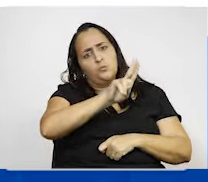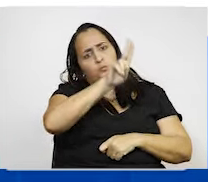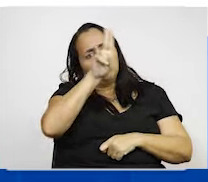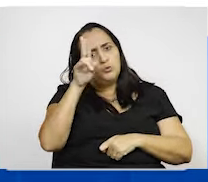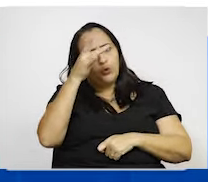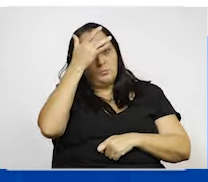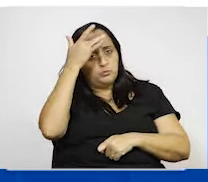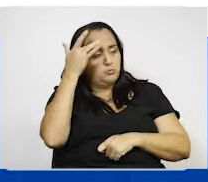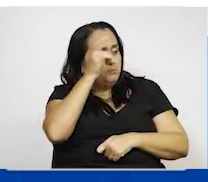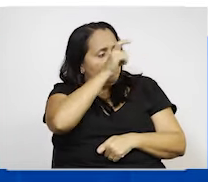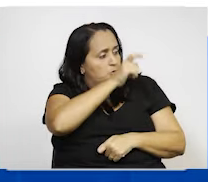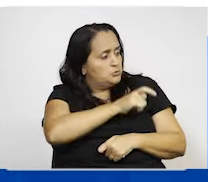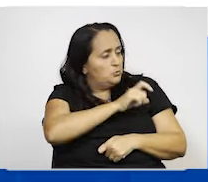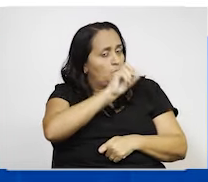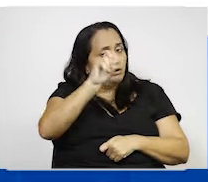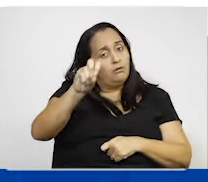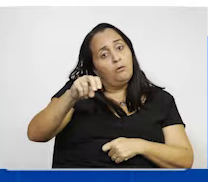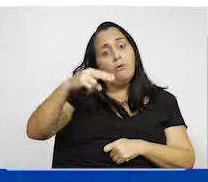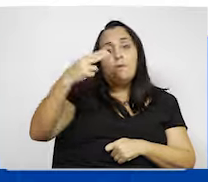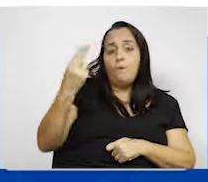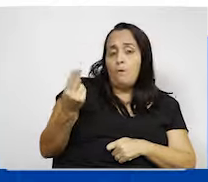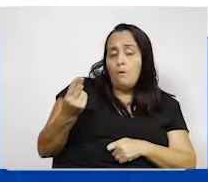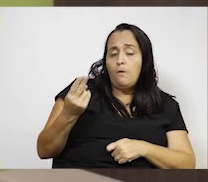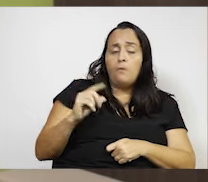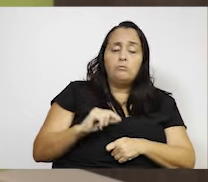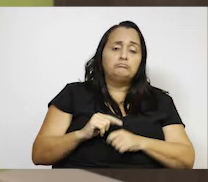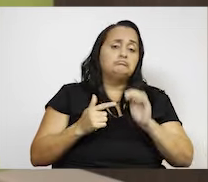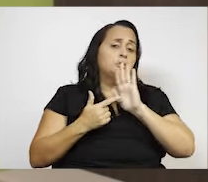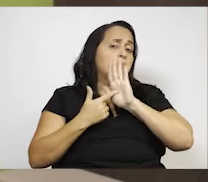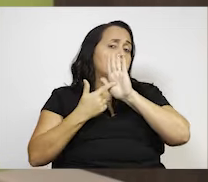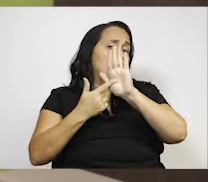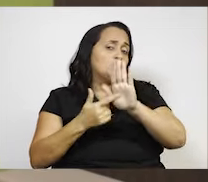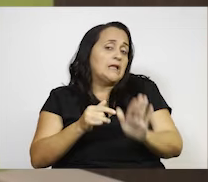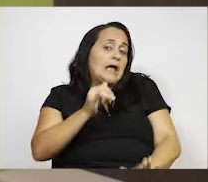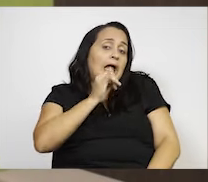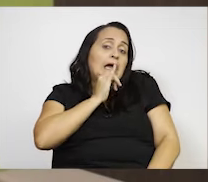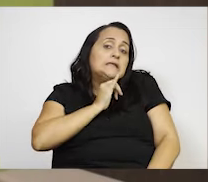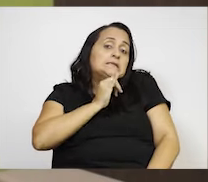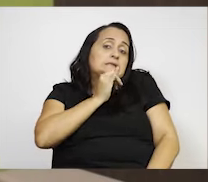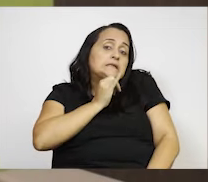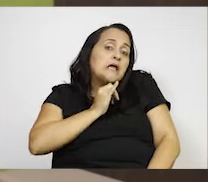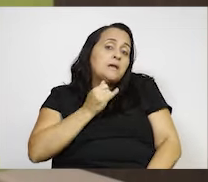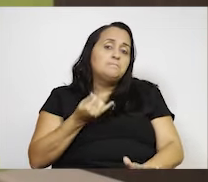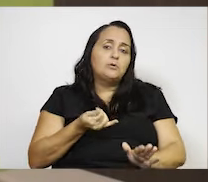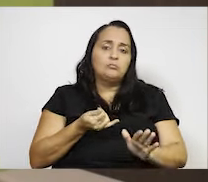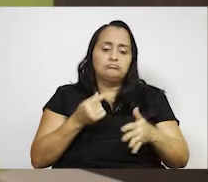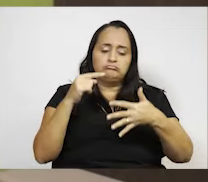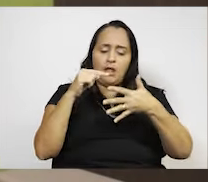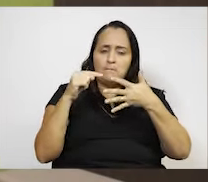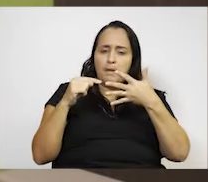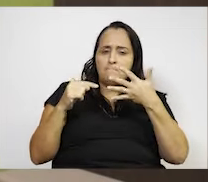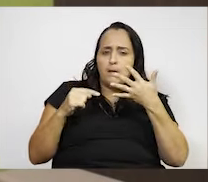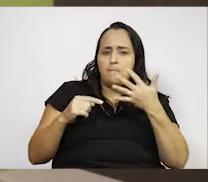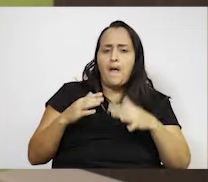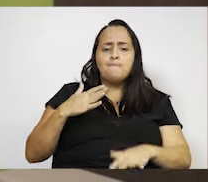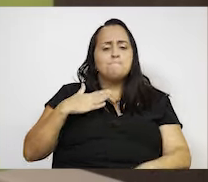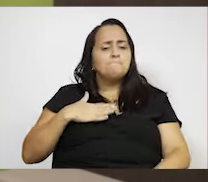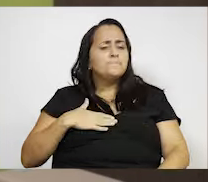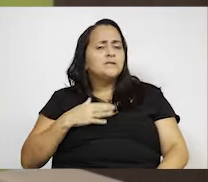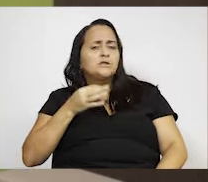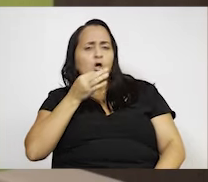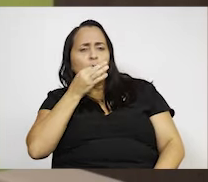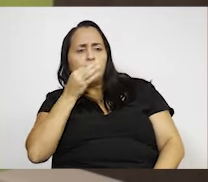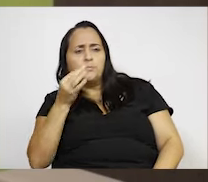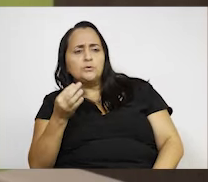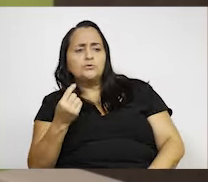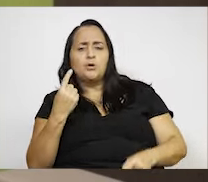ou com a apresentação de exemplos e dados, entre outros. Então, gente, comentar por comentar, quando a gente está diante de uma